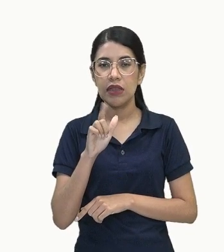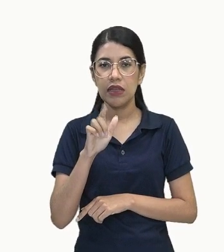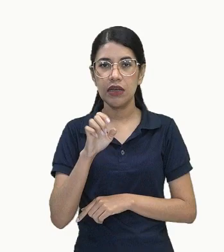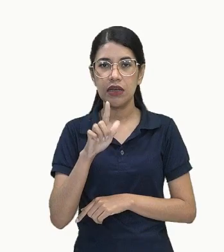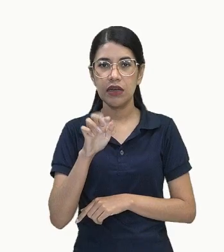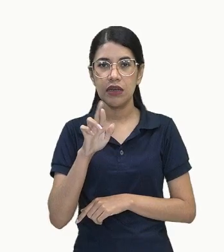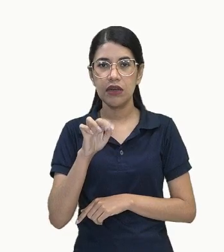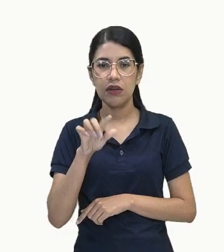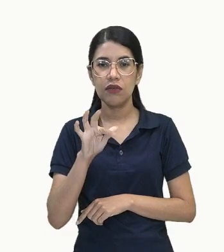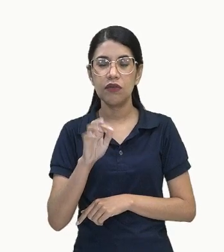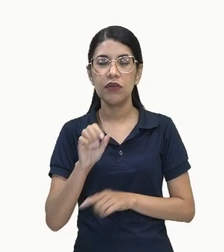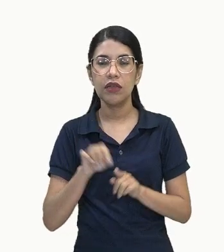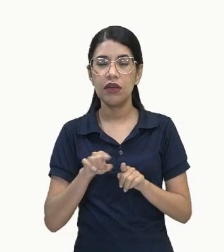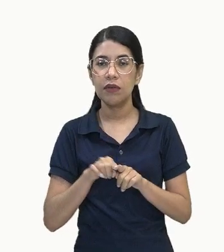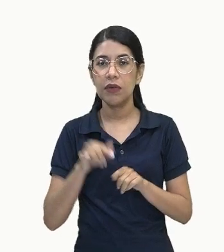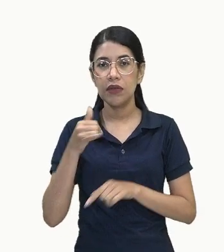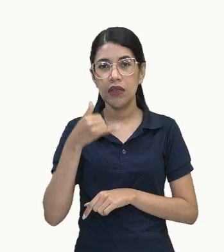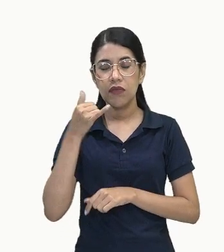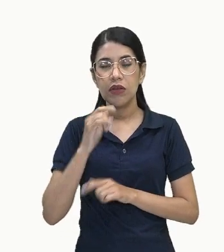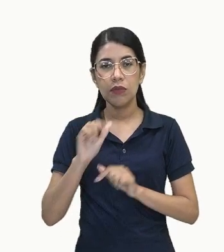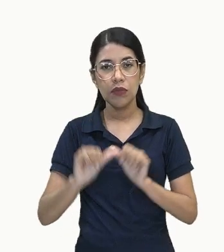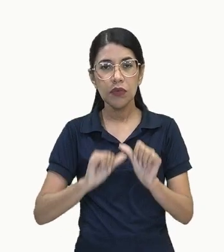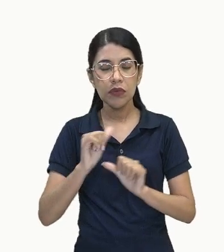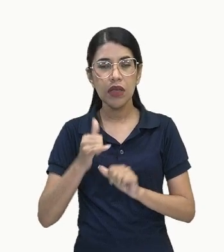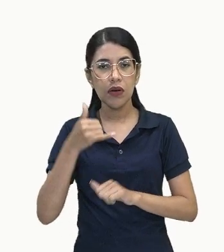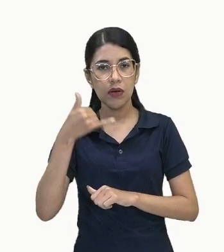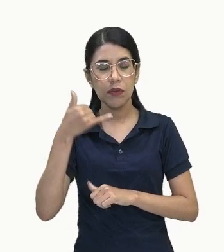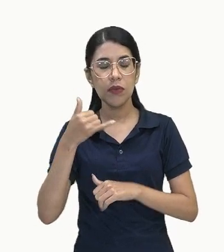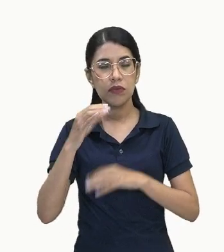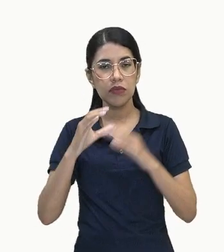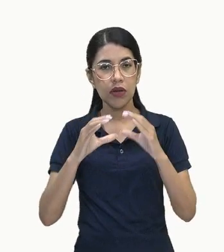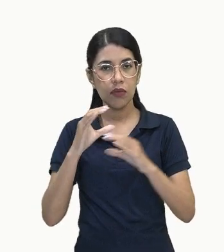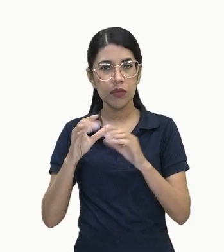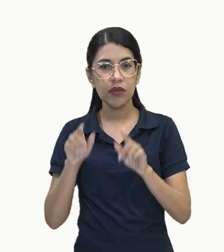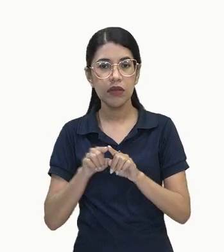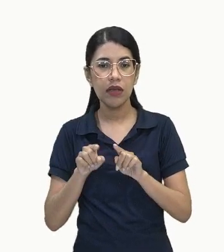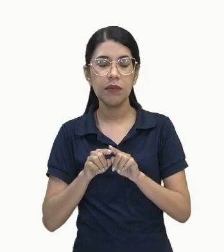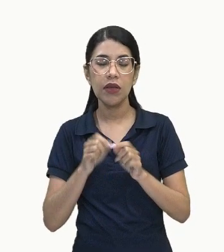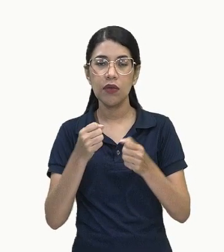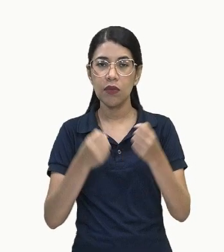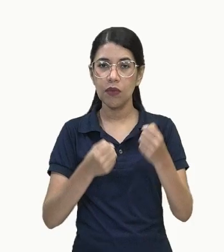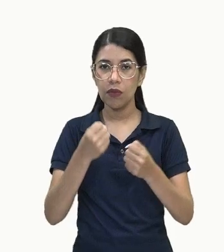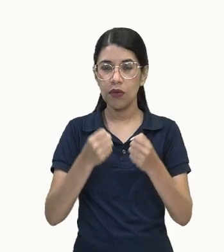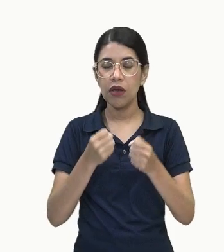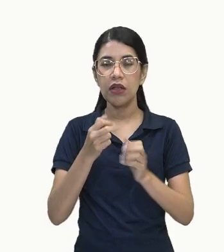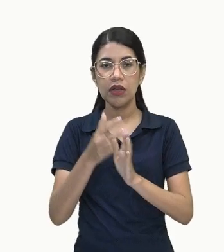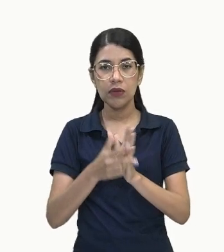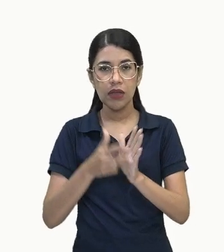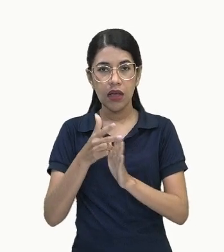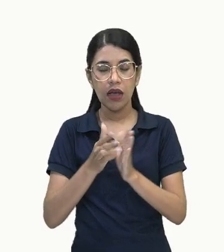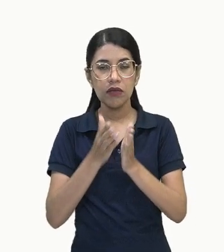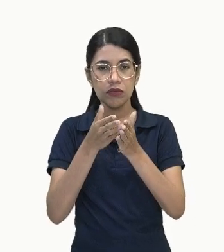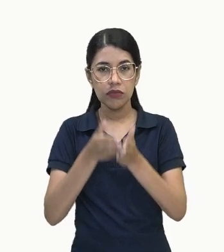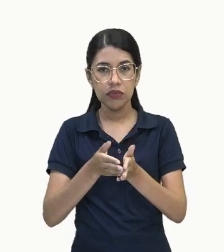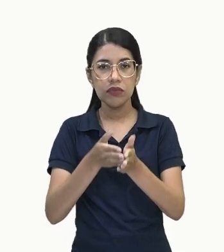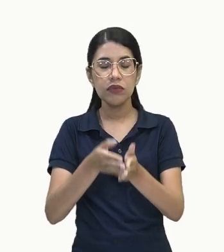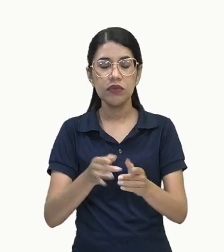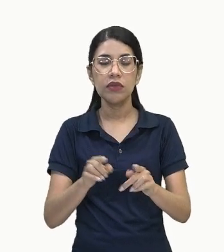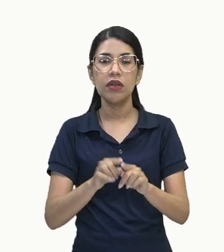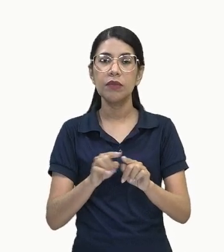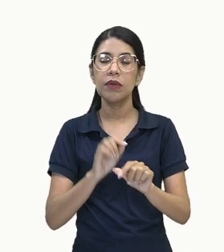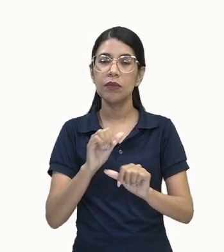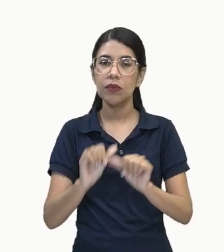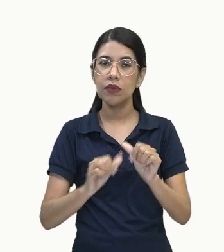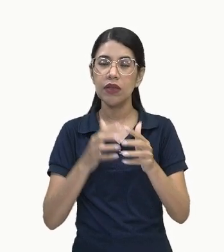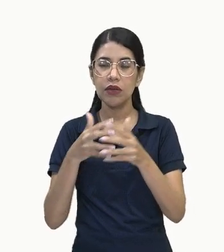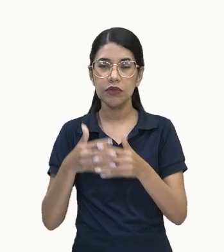que revolucionaram a forma de comunicação, e do automóvel, do navio e da locomotiva a vapor, que revolucionaram o transporte, criaram